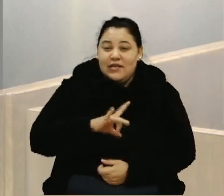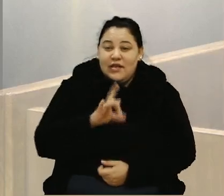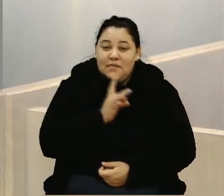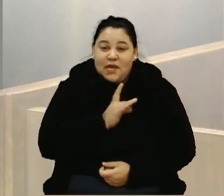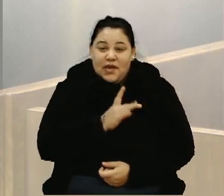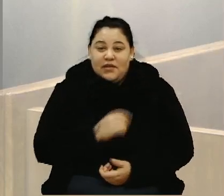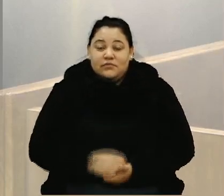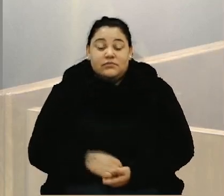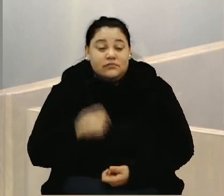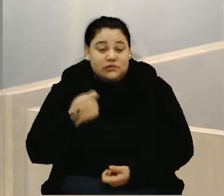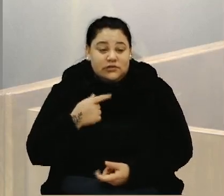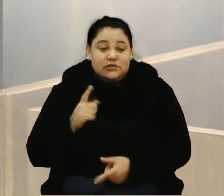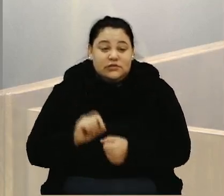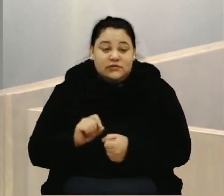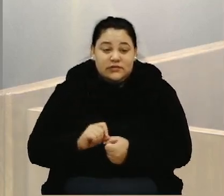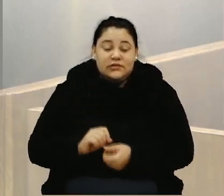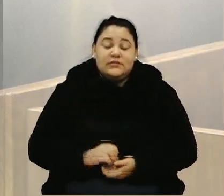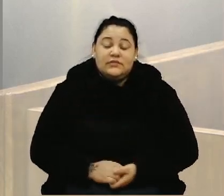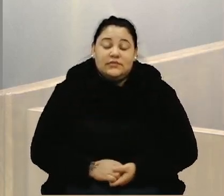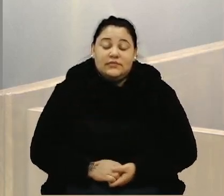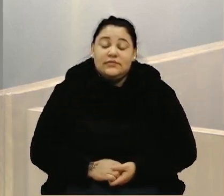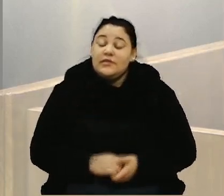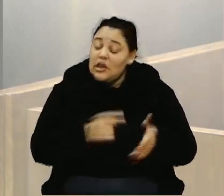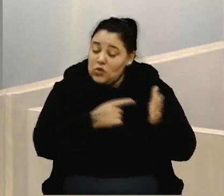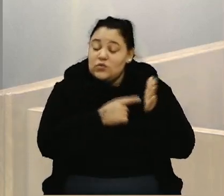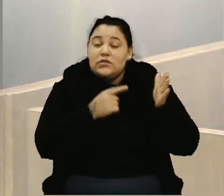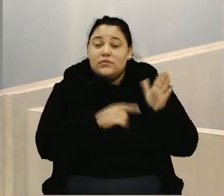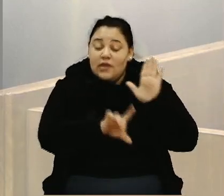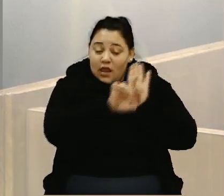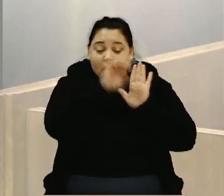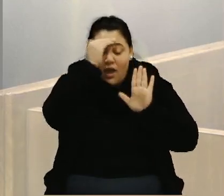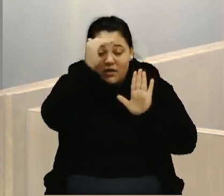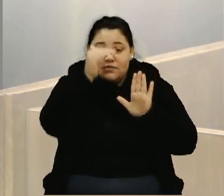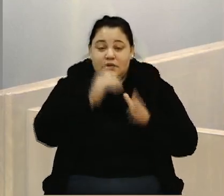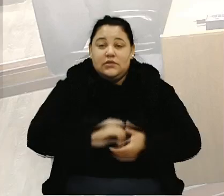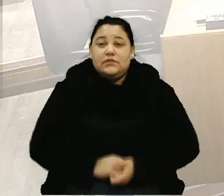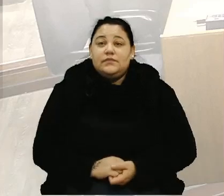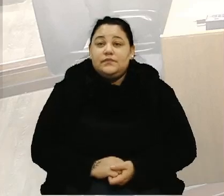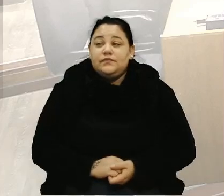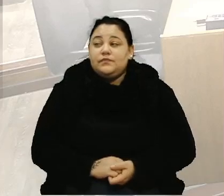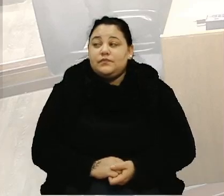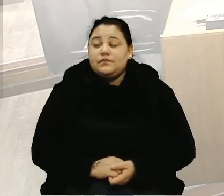fazer a sua parte, denuncie que daí as leis serão cumpridas. Sua parte, vereador Cristiano.